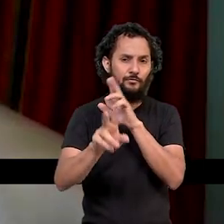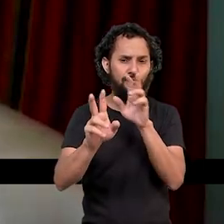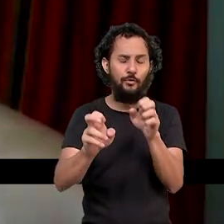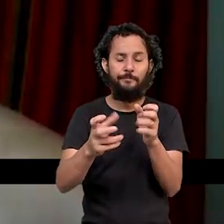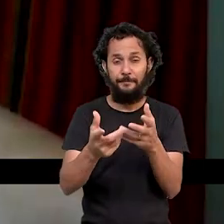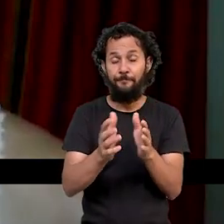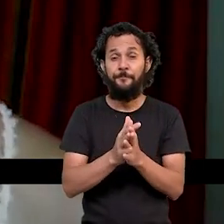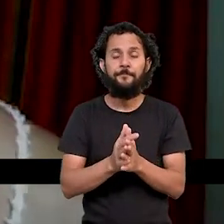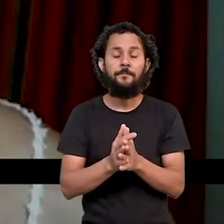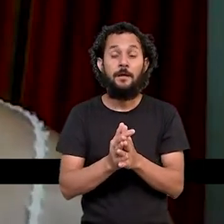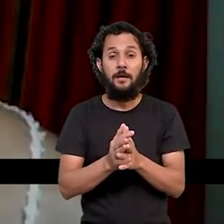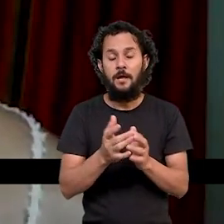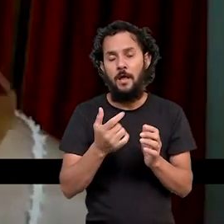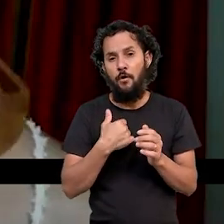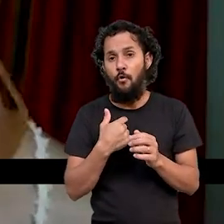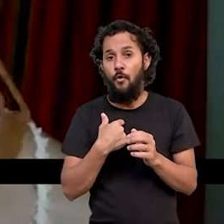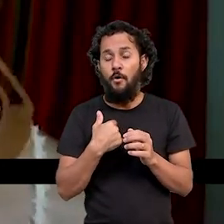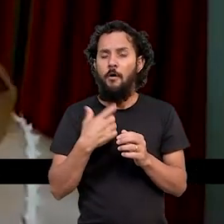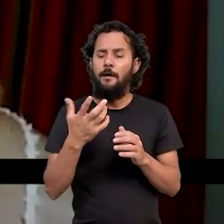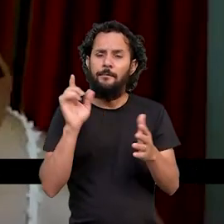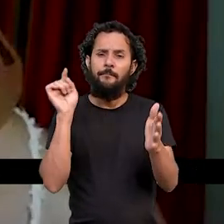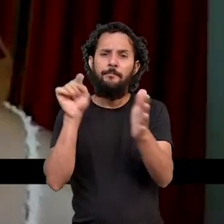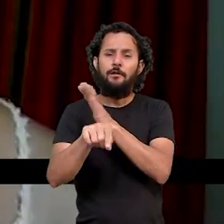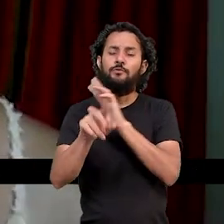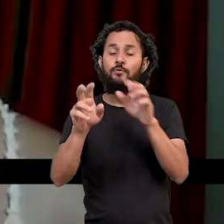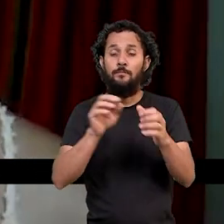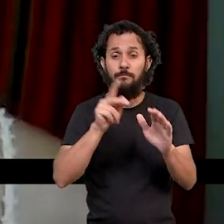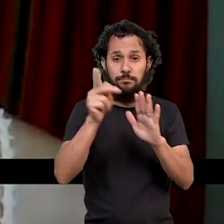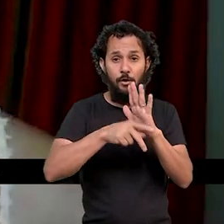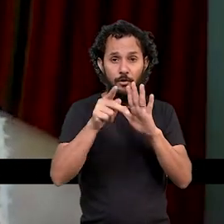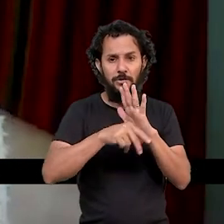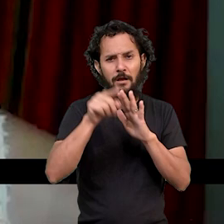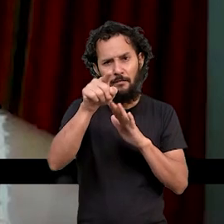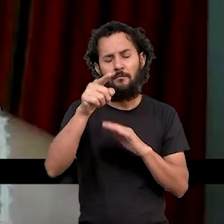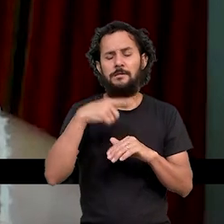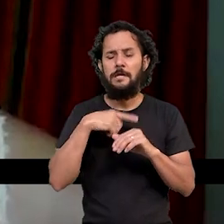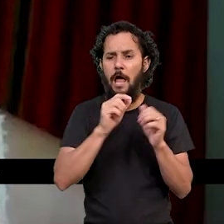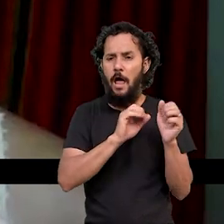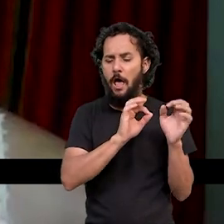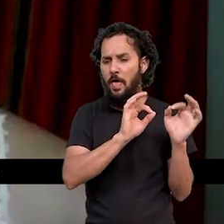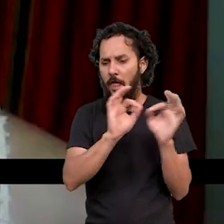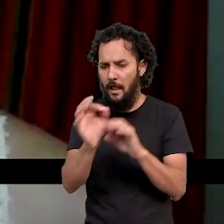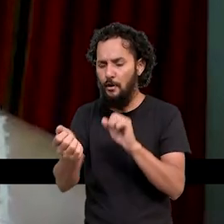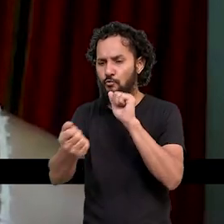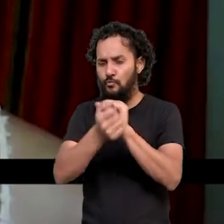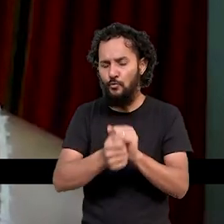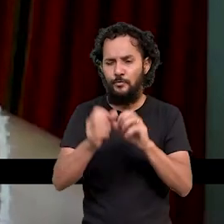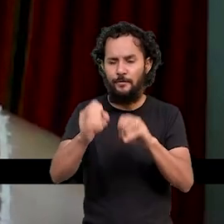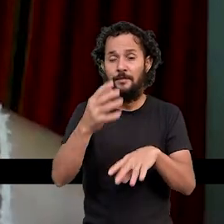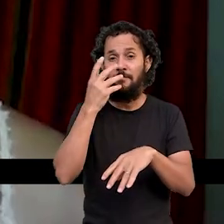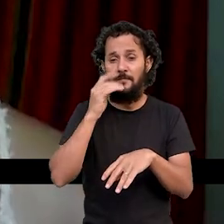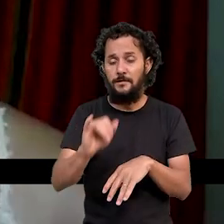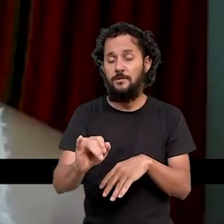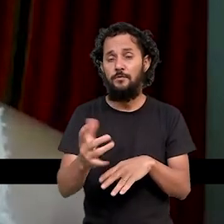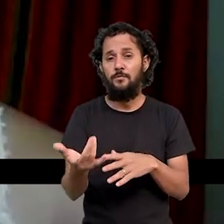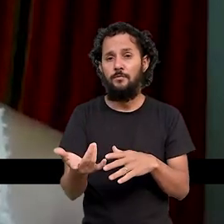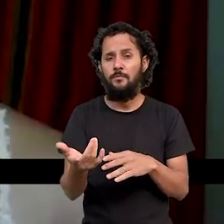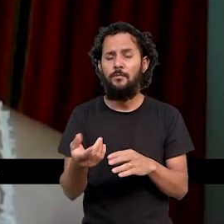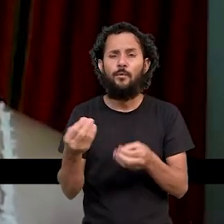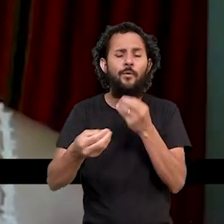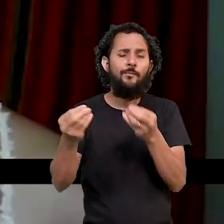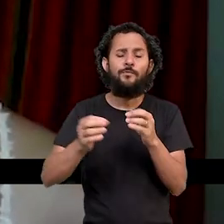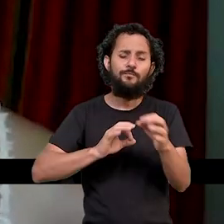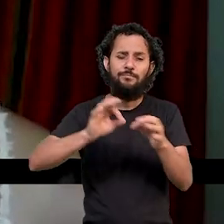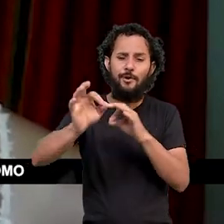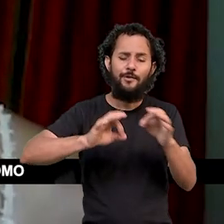nessa direção, assim, eu queria perguntar dos projetos que a senhora acompanha na educação infantil, que